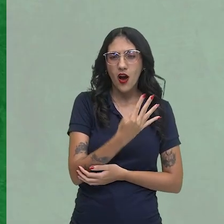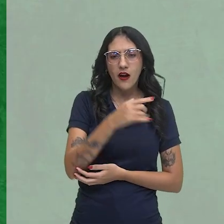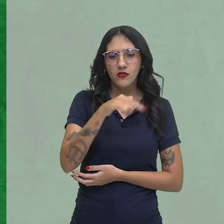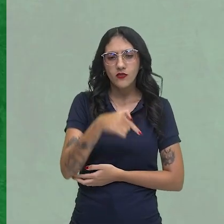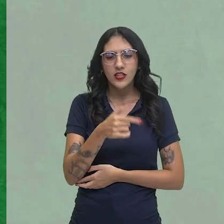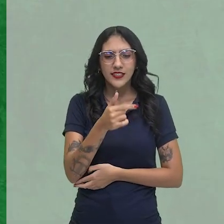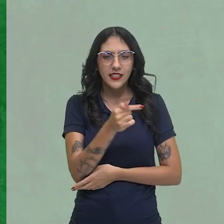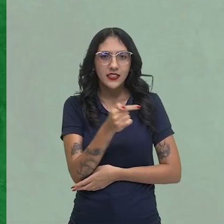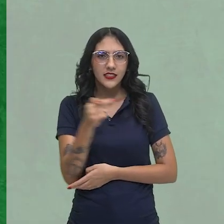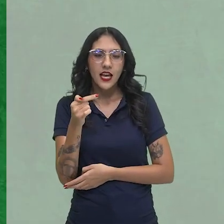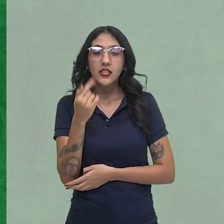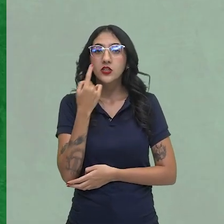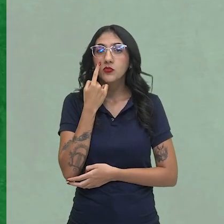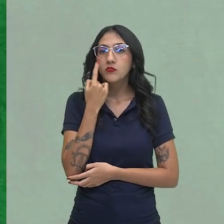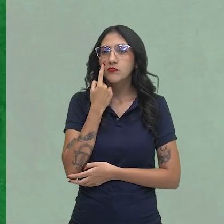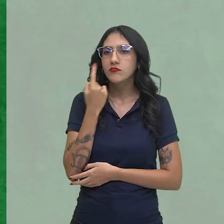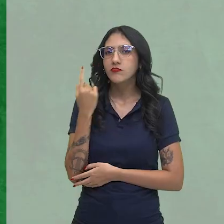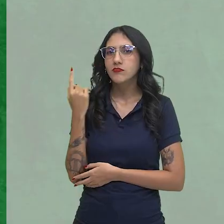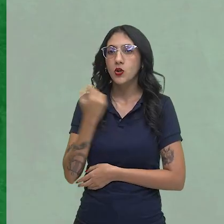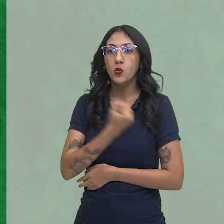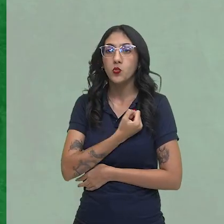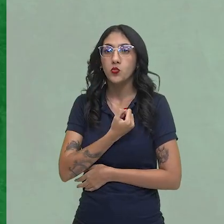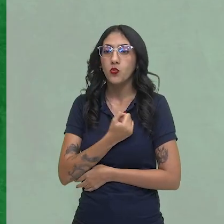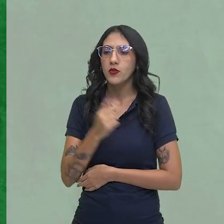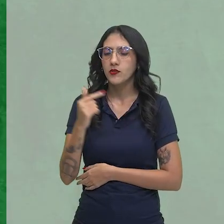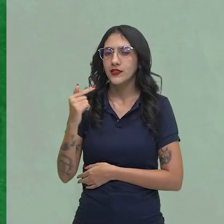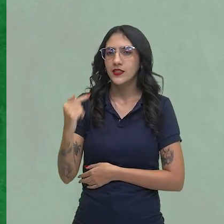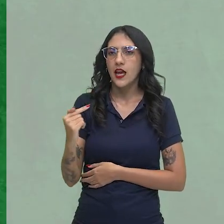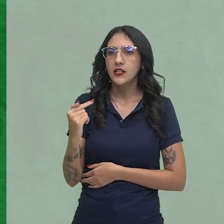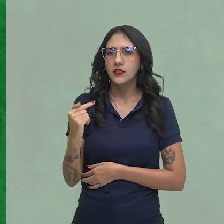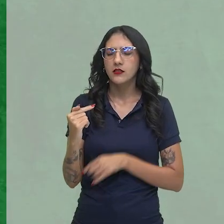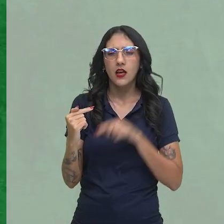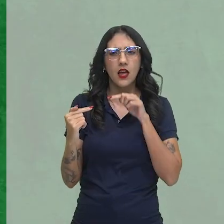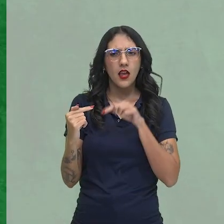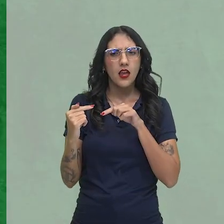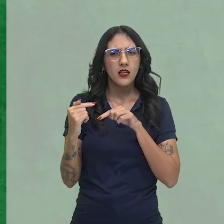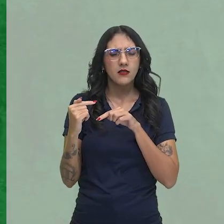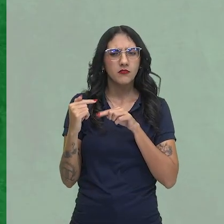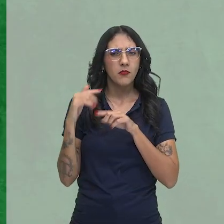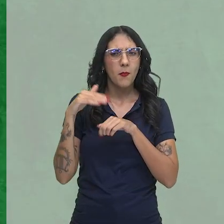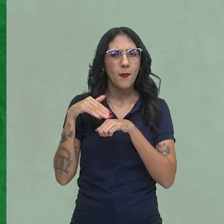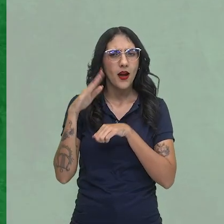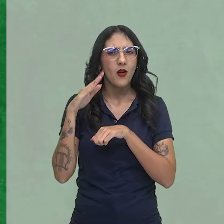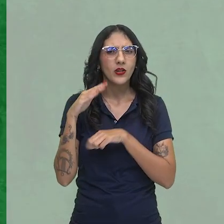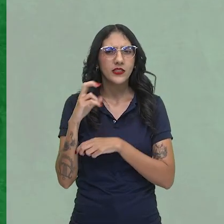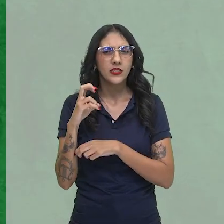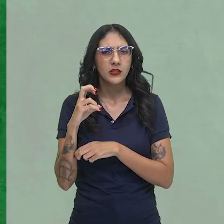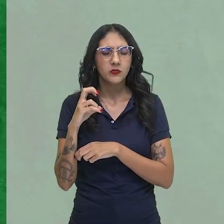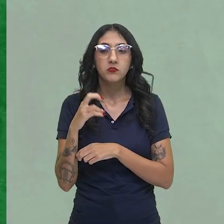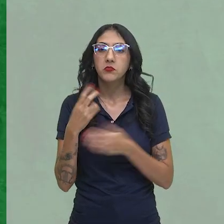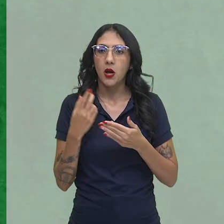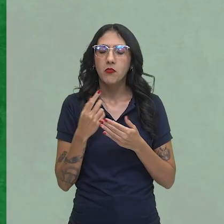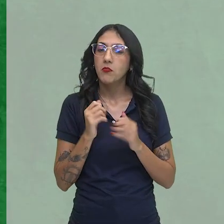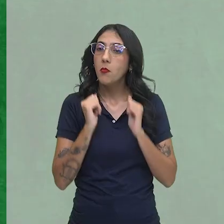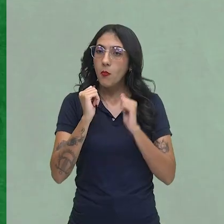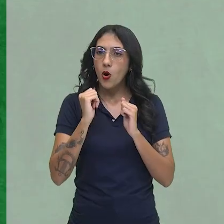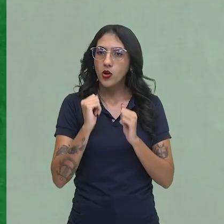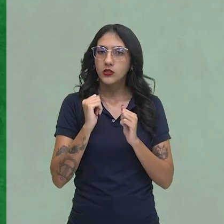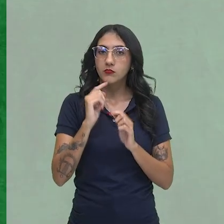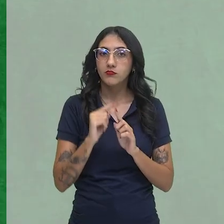4,77, veja que a última casa decimal é o 7, e o 7 é maior do que 5. Então, você, nesse caso, poderia arredondar